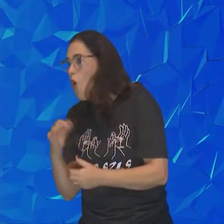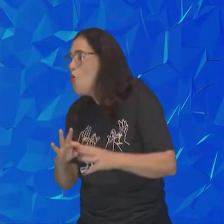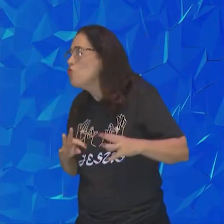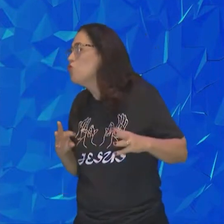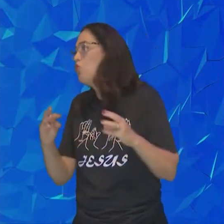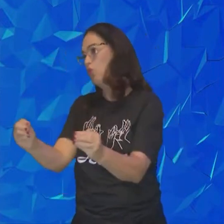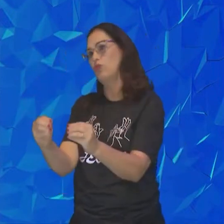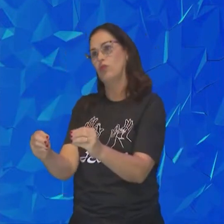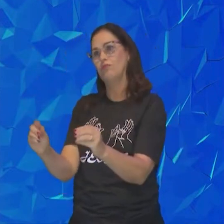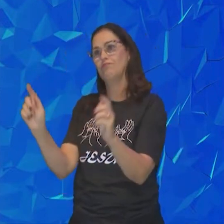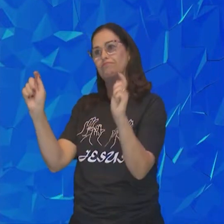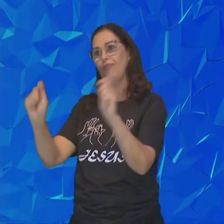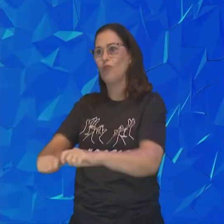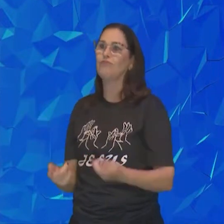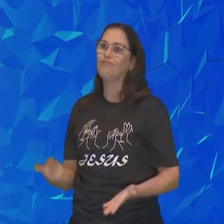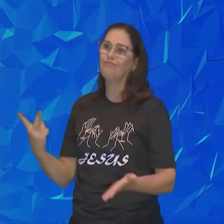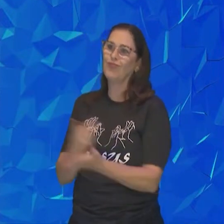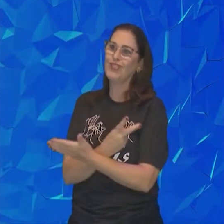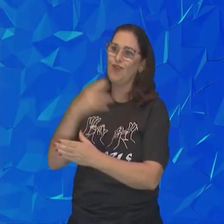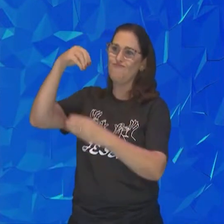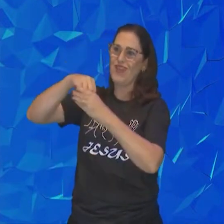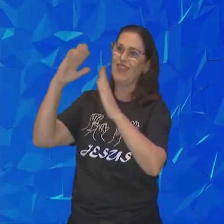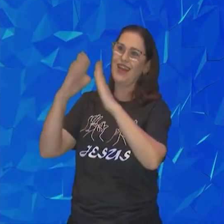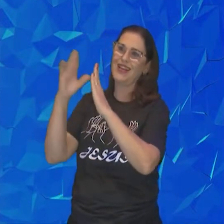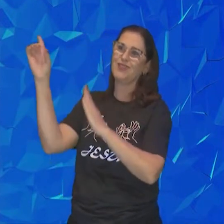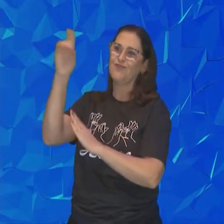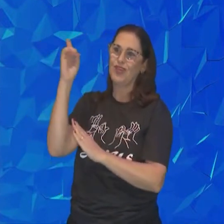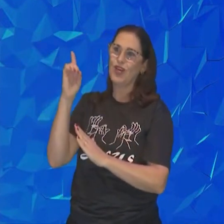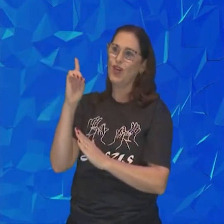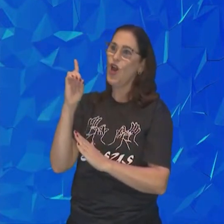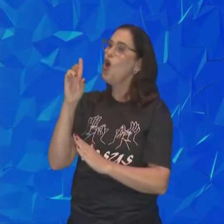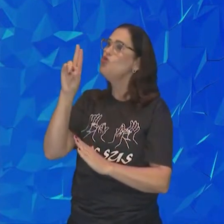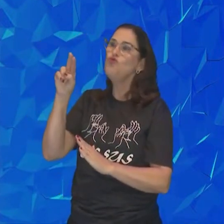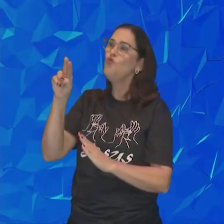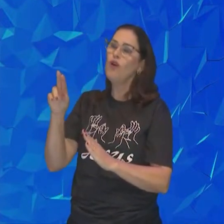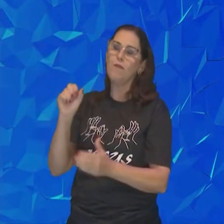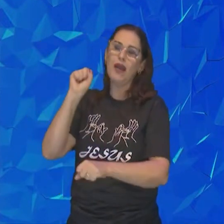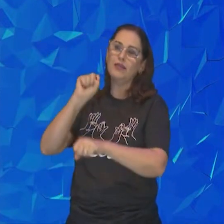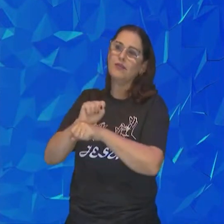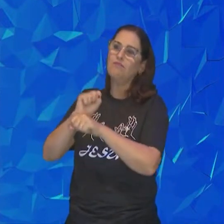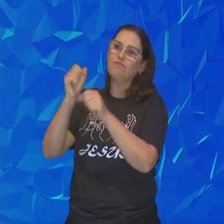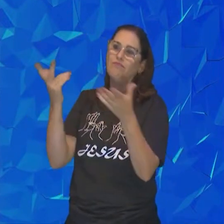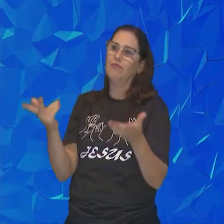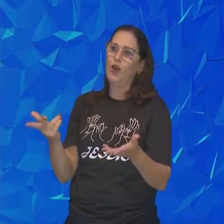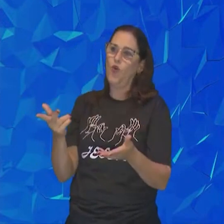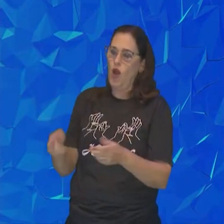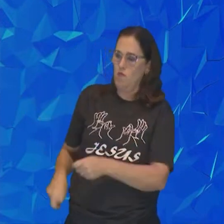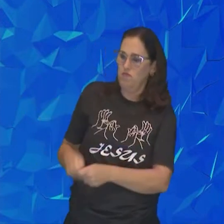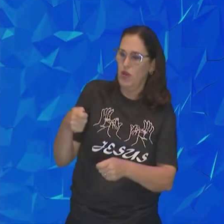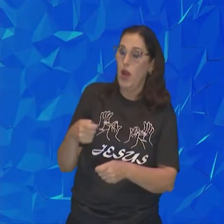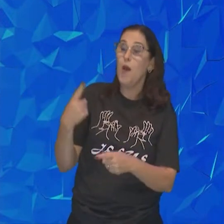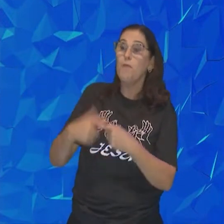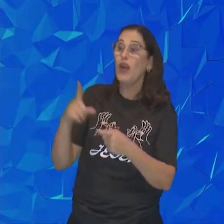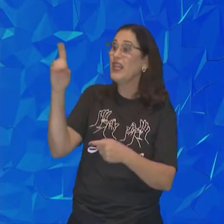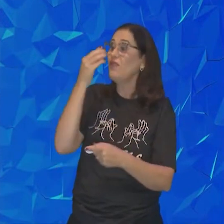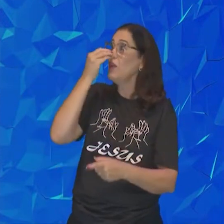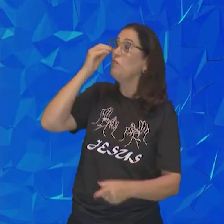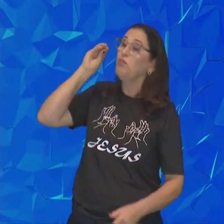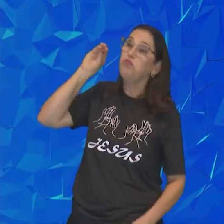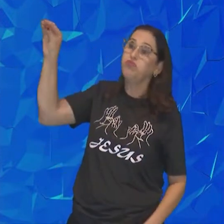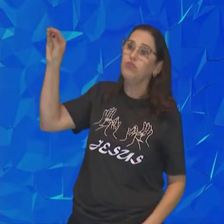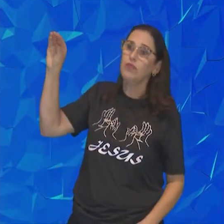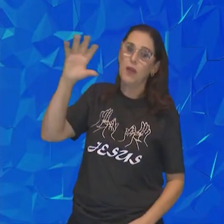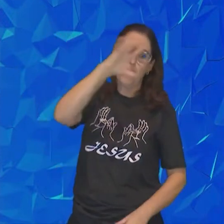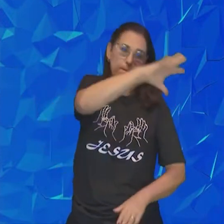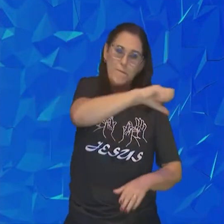pode imaginar. Jamais a espada se apartou da casa, porquanto me desprezaste e